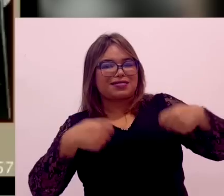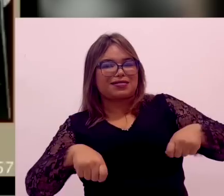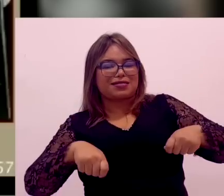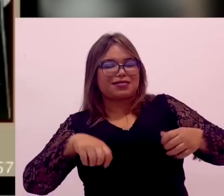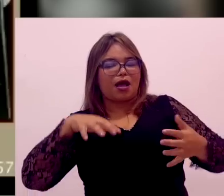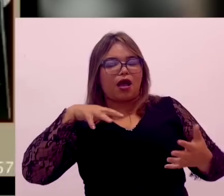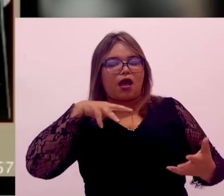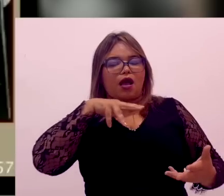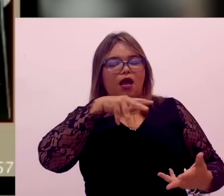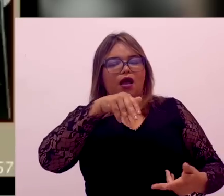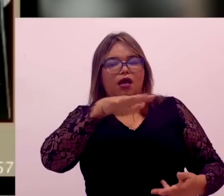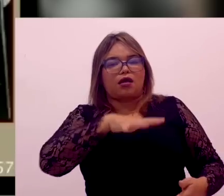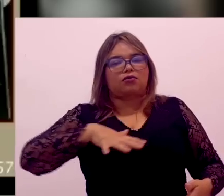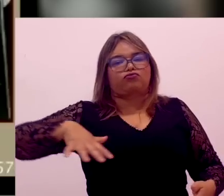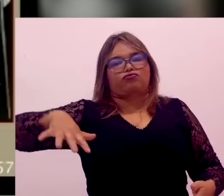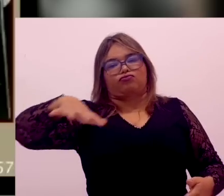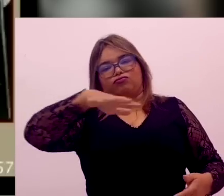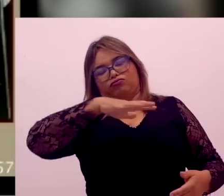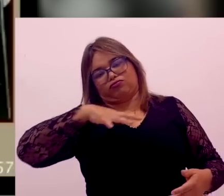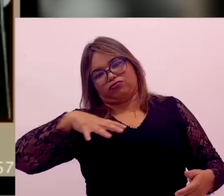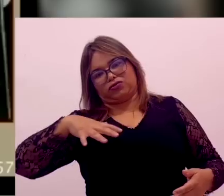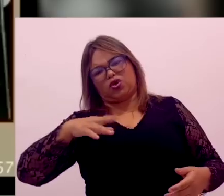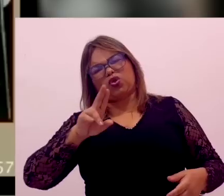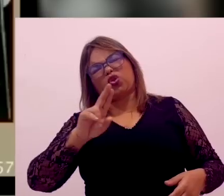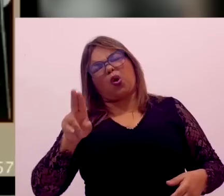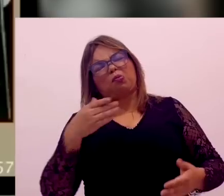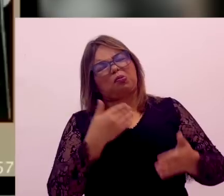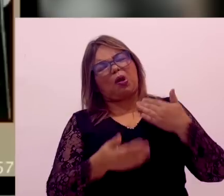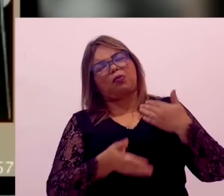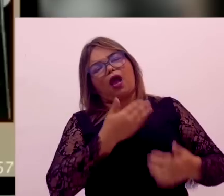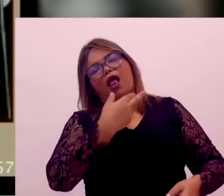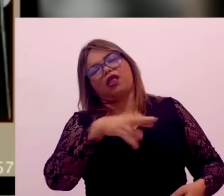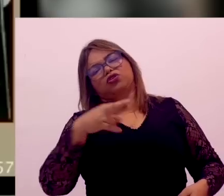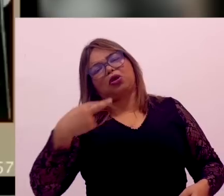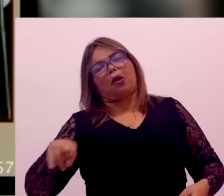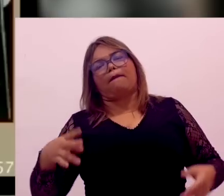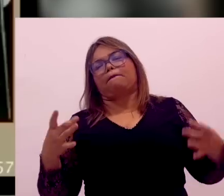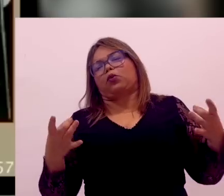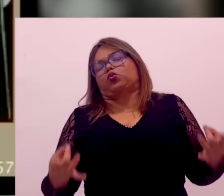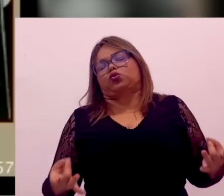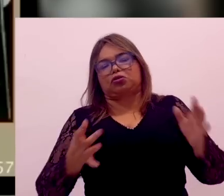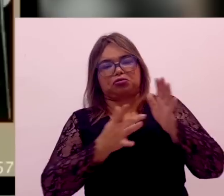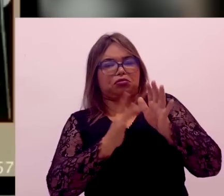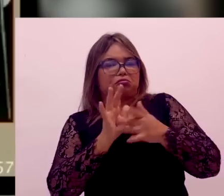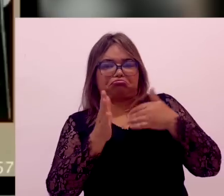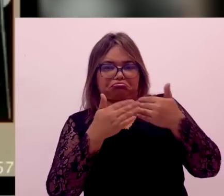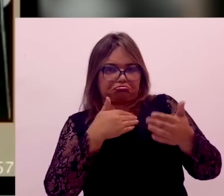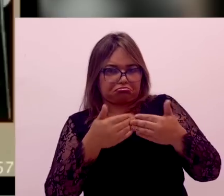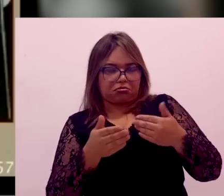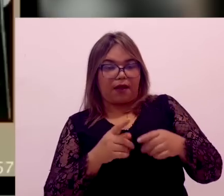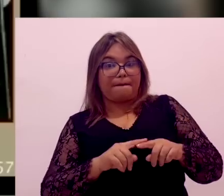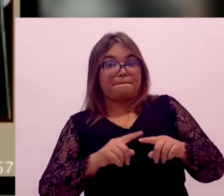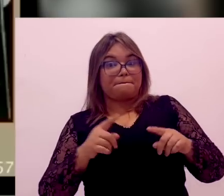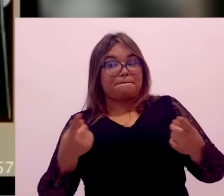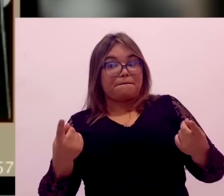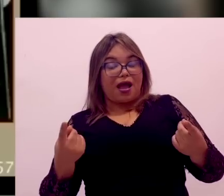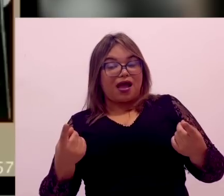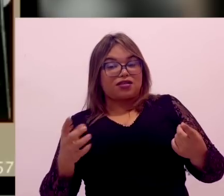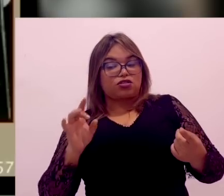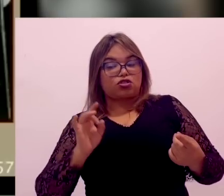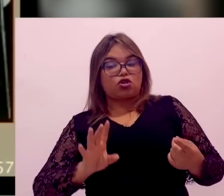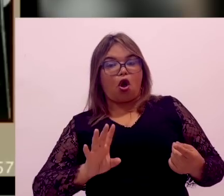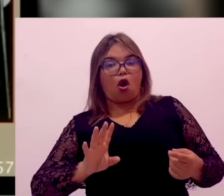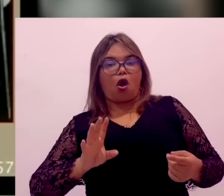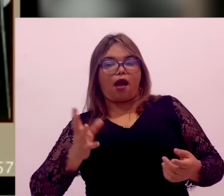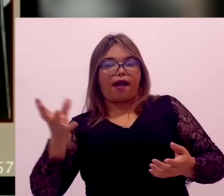coisa, pois ele reconhece somente a luz e não quem carrega a luz. Ele adora em qualquer